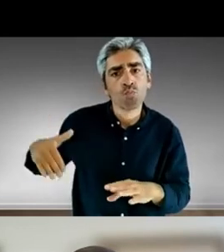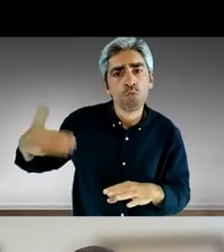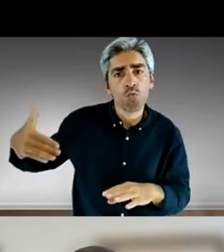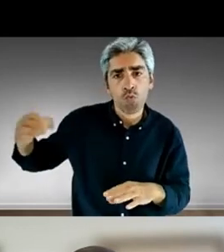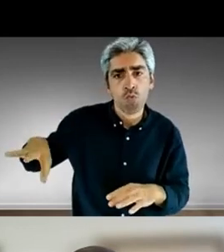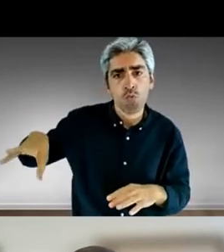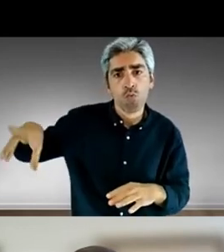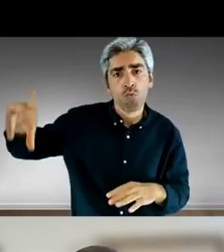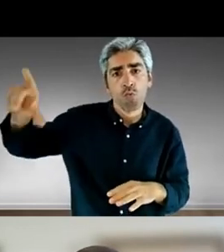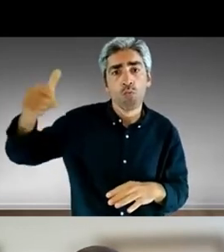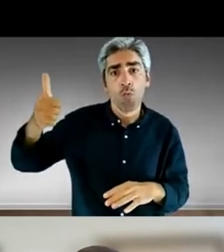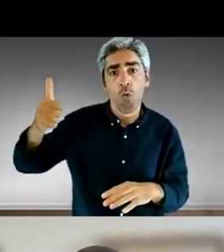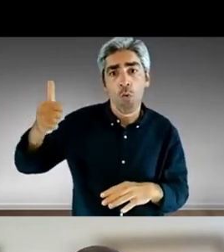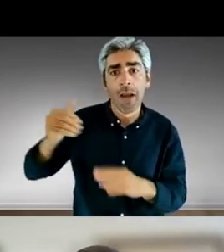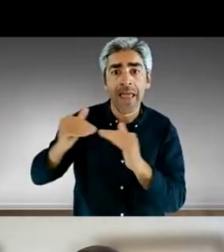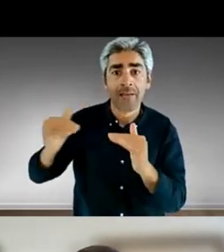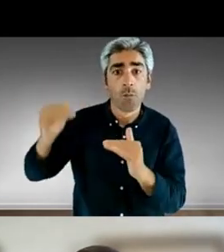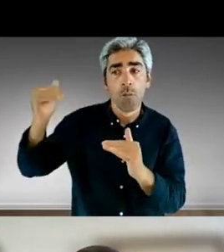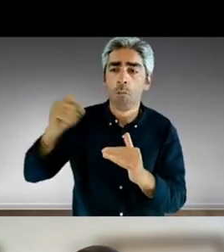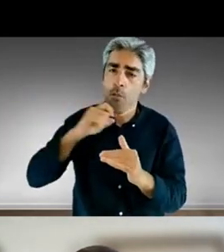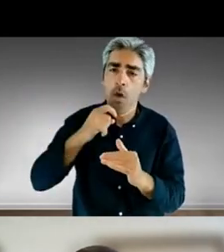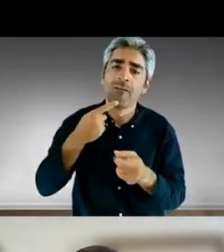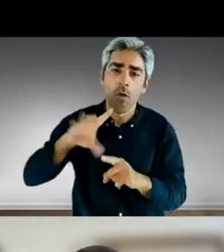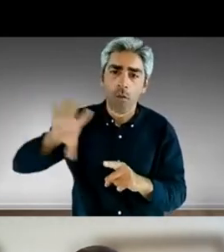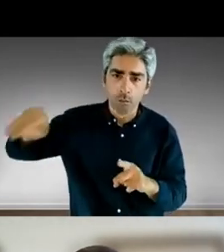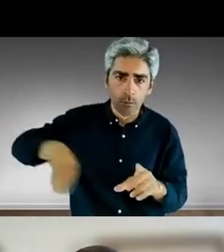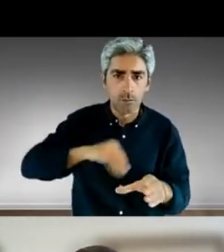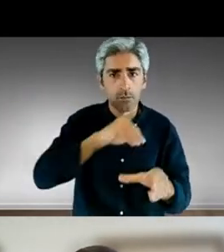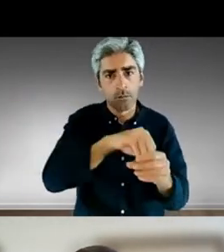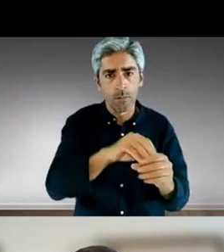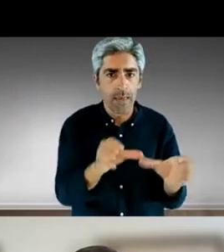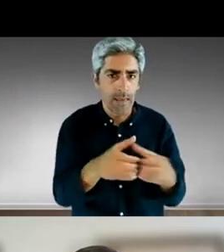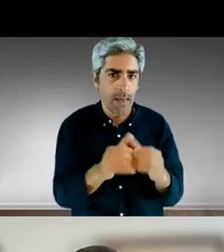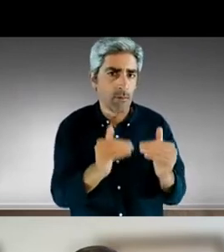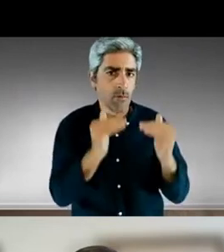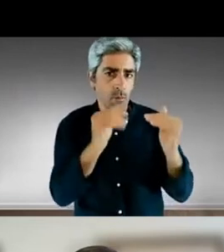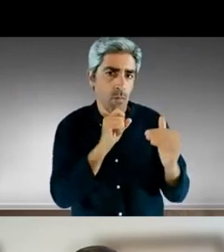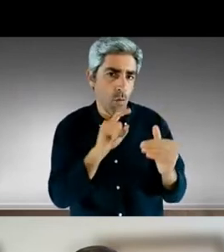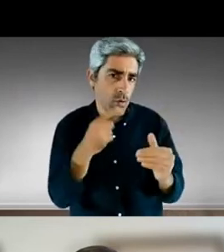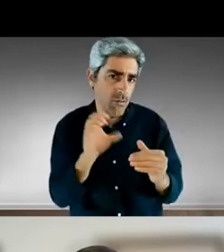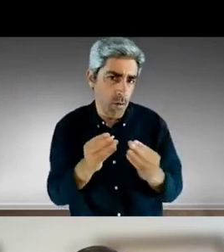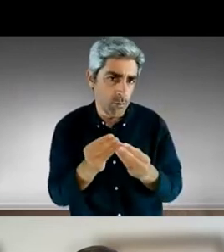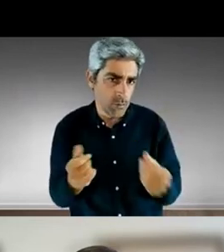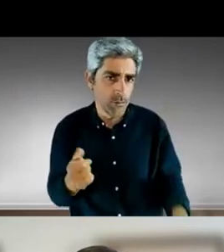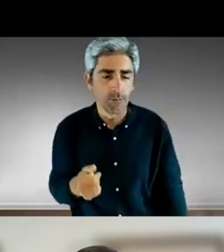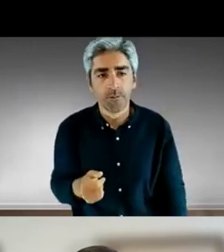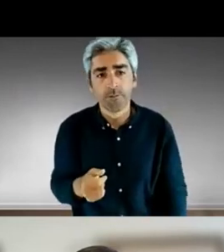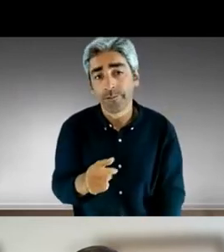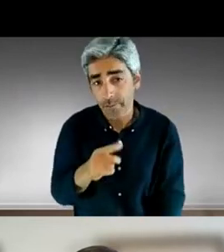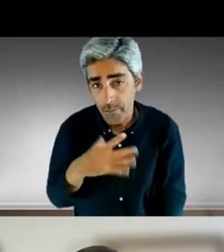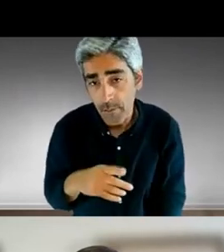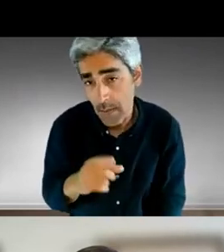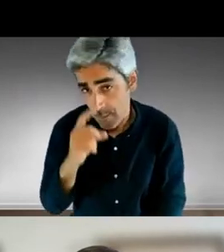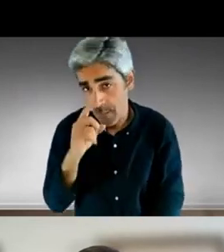novamente com melhores índices, pode ser recuperado e reintegrado numa equipa de alto rendimento. Também é outra solução. Eu queria lembrar que qualquer um dos